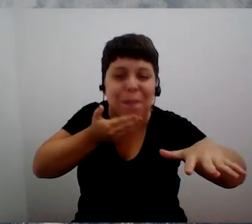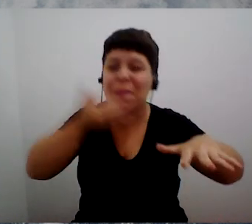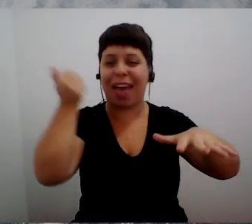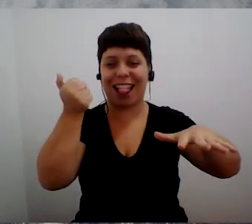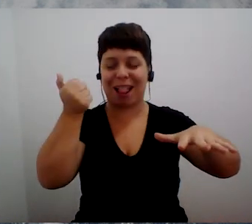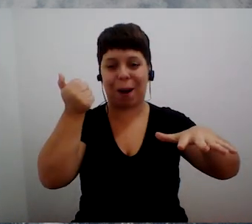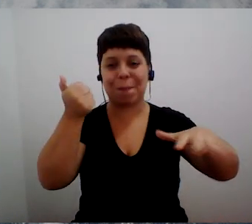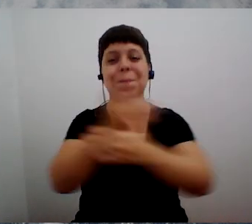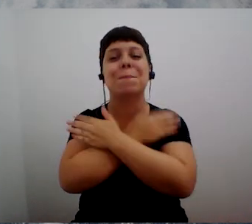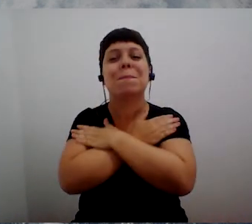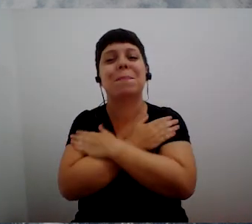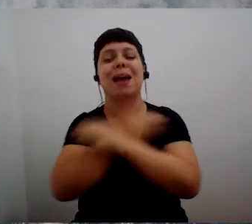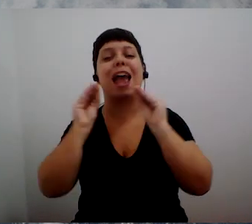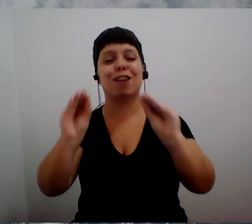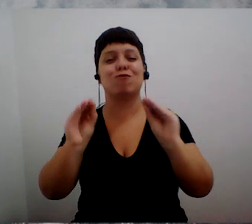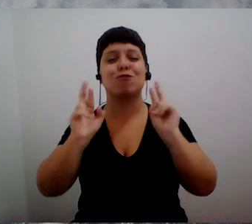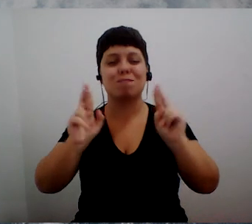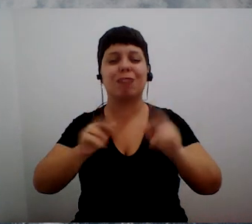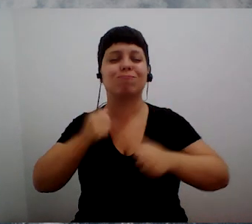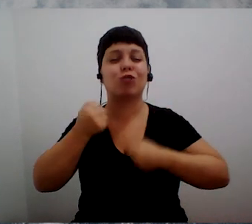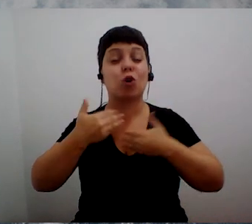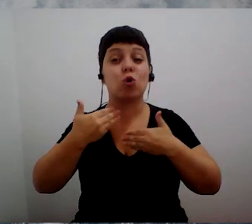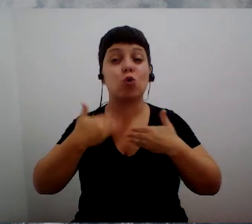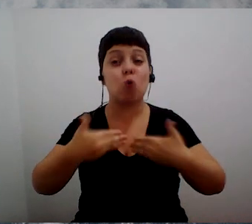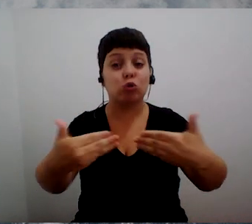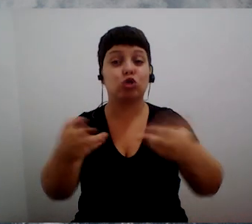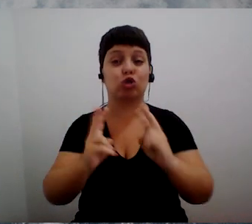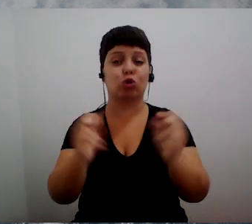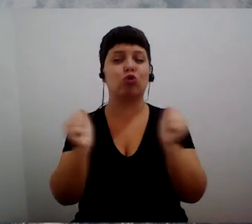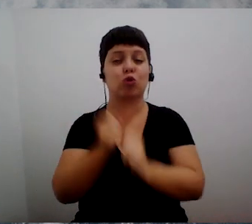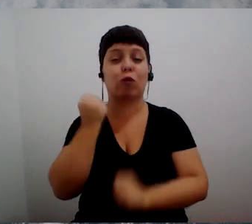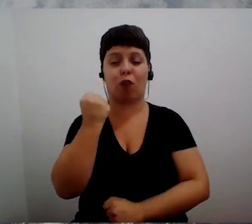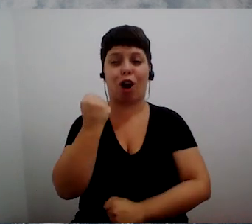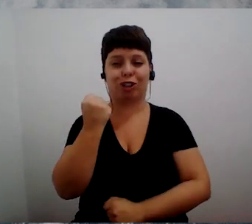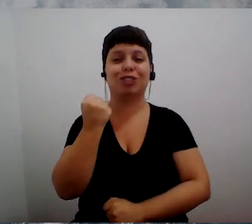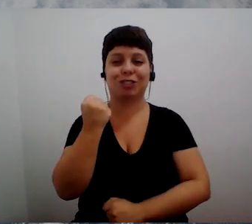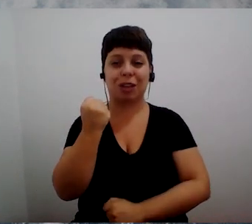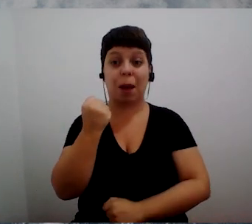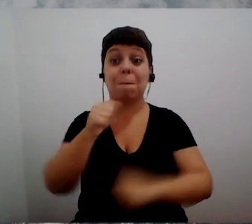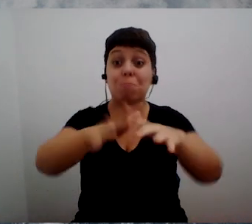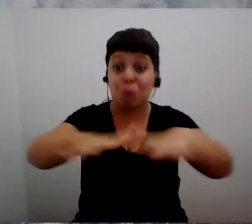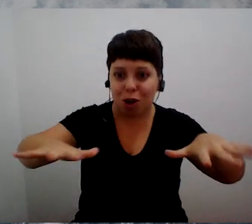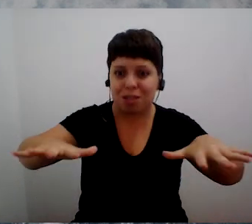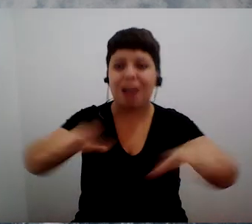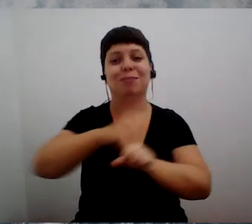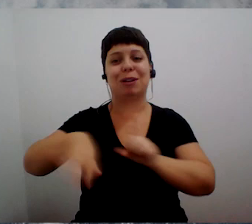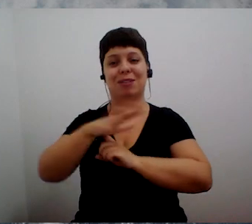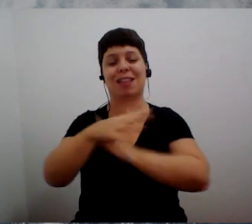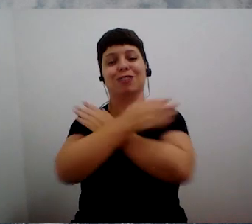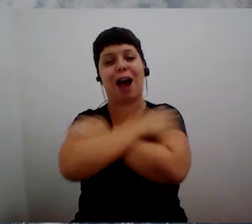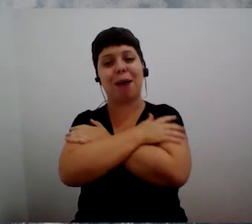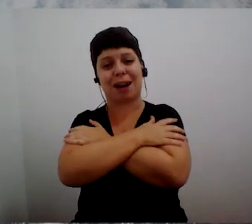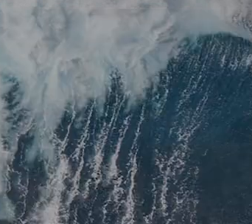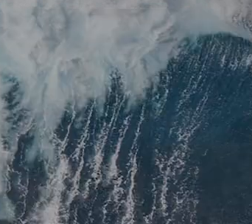e espero que a gente continue forte nessa caminhada para que a gente tenha tudo de bom para o oceano e para a sociedade.